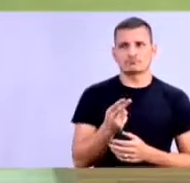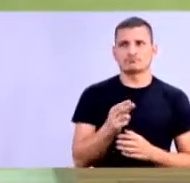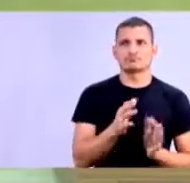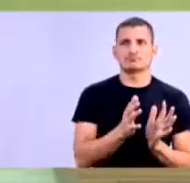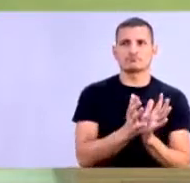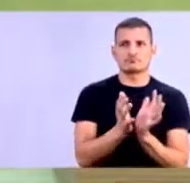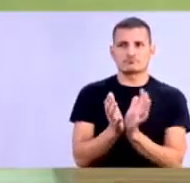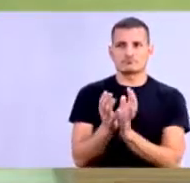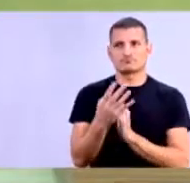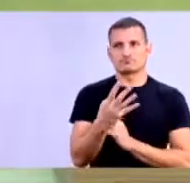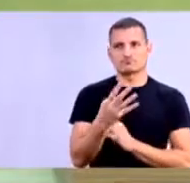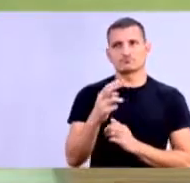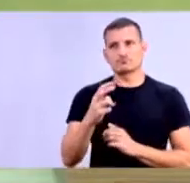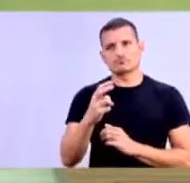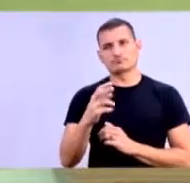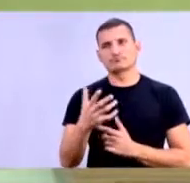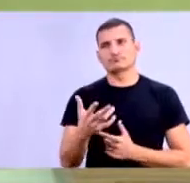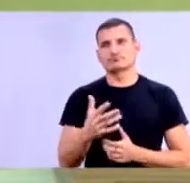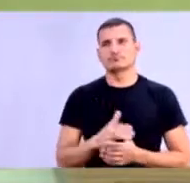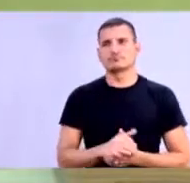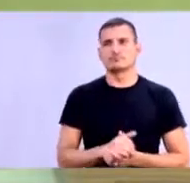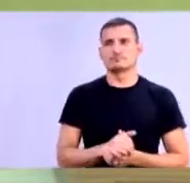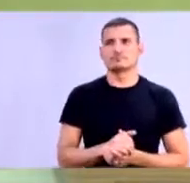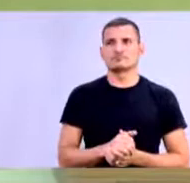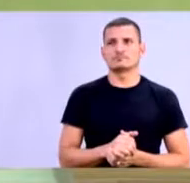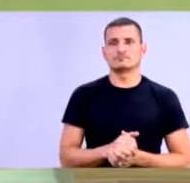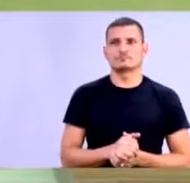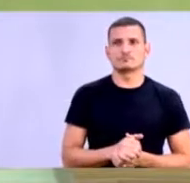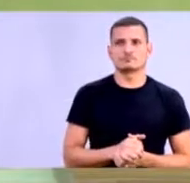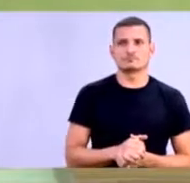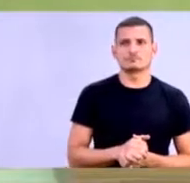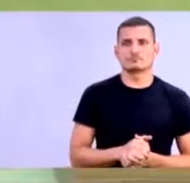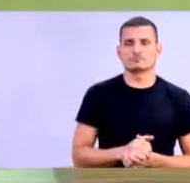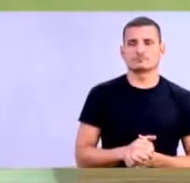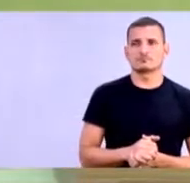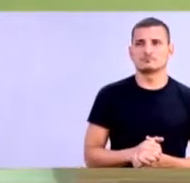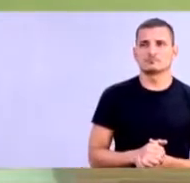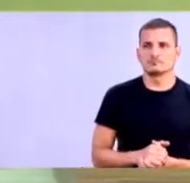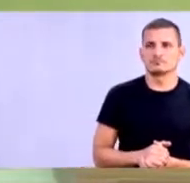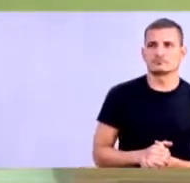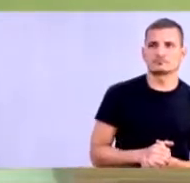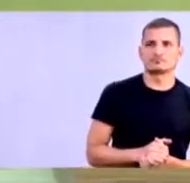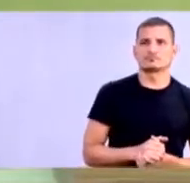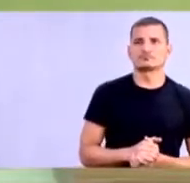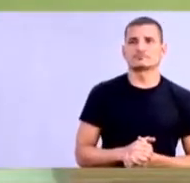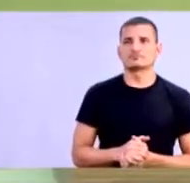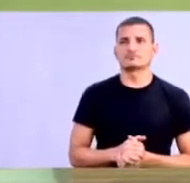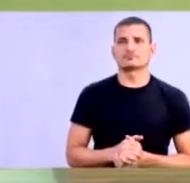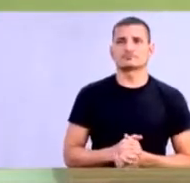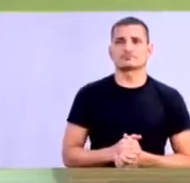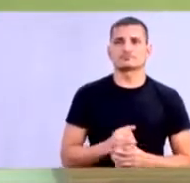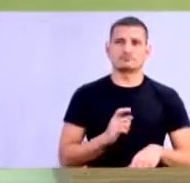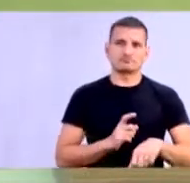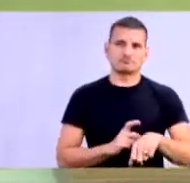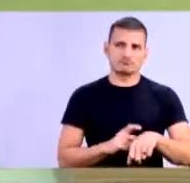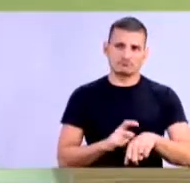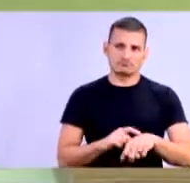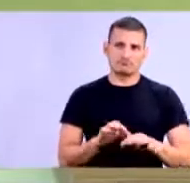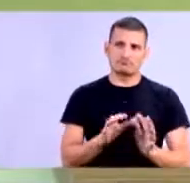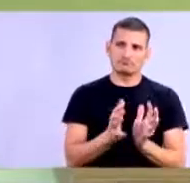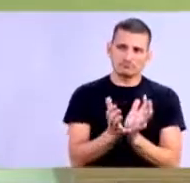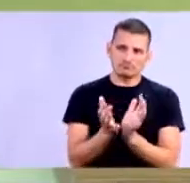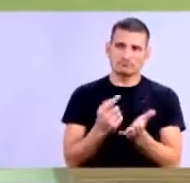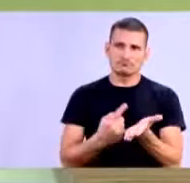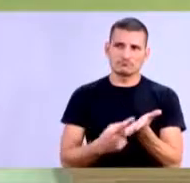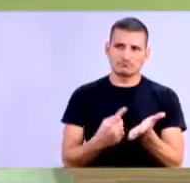né, de 4 a 5 alunos para exercer esse horário coletivo de estudo de uma forma